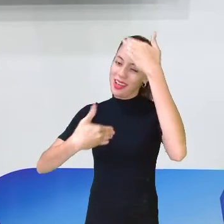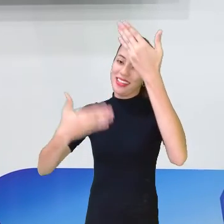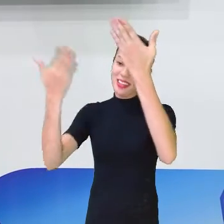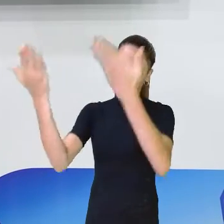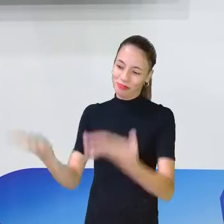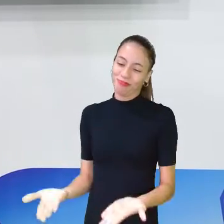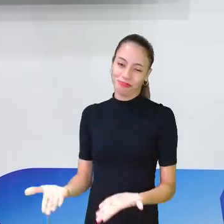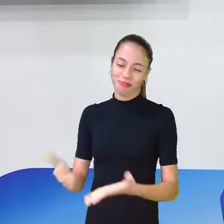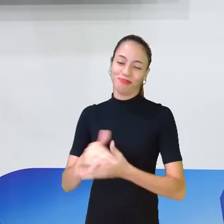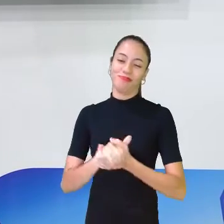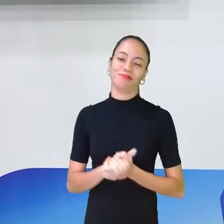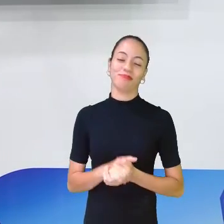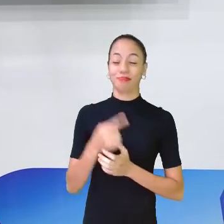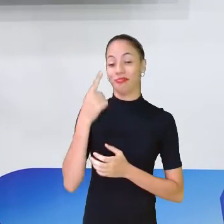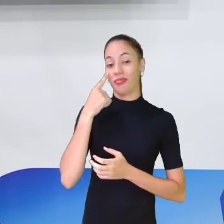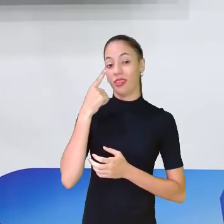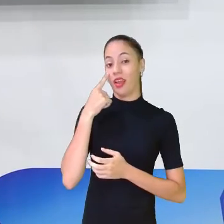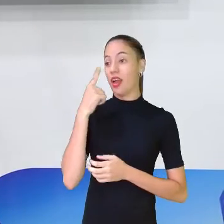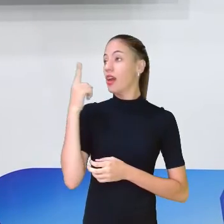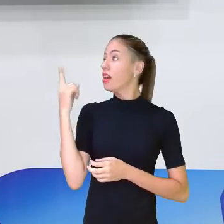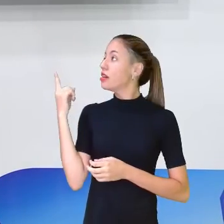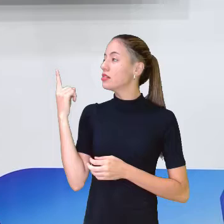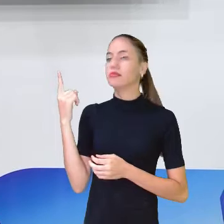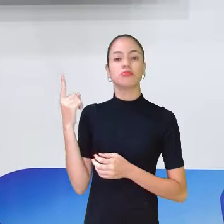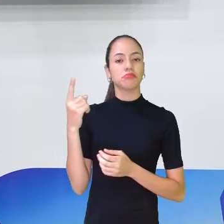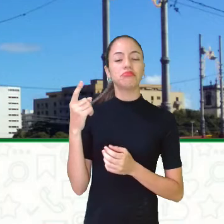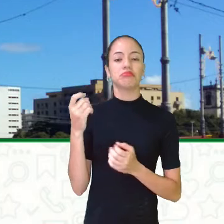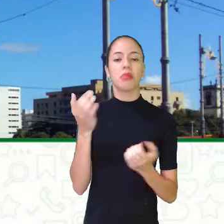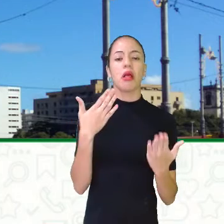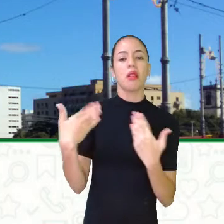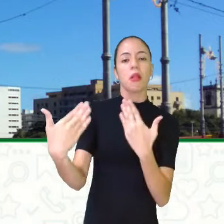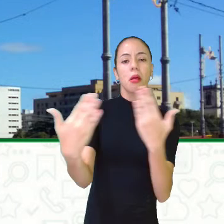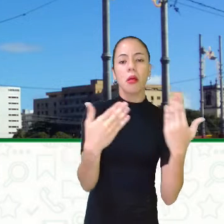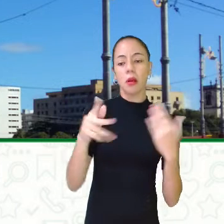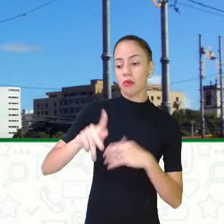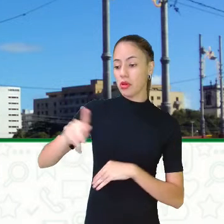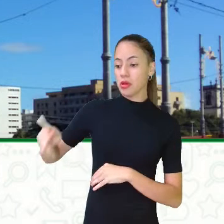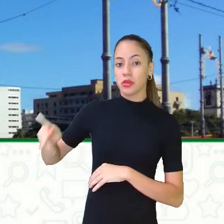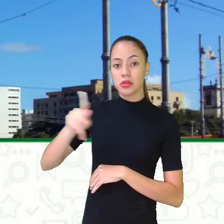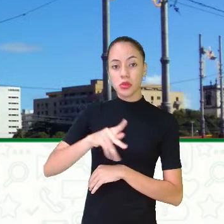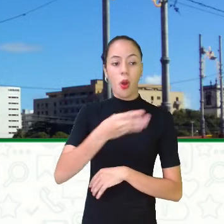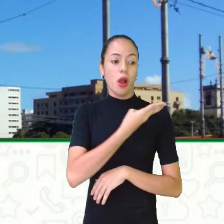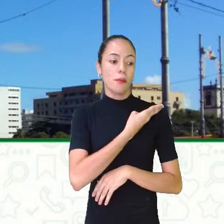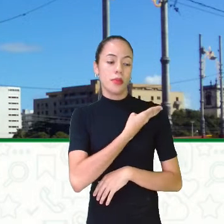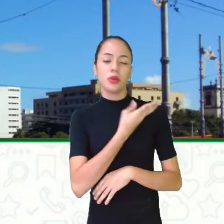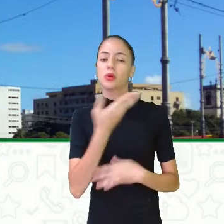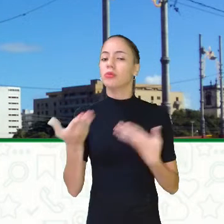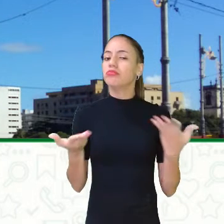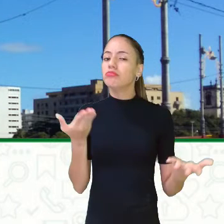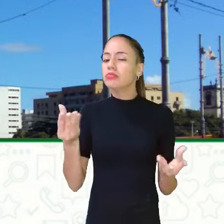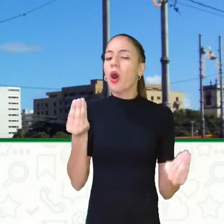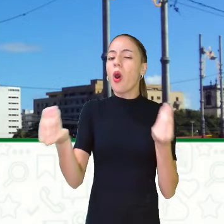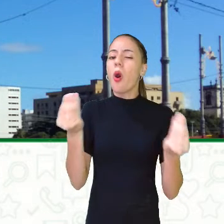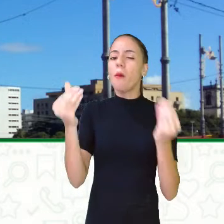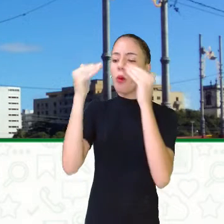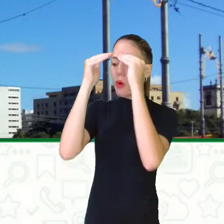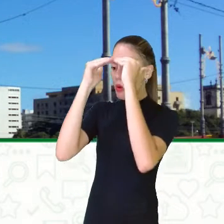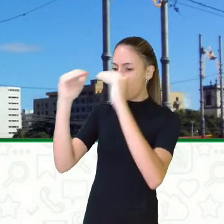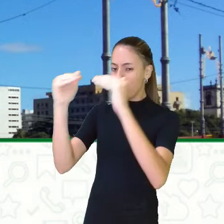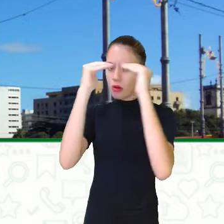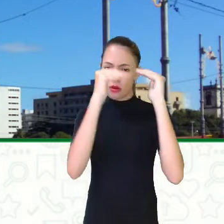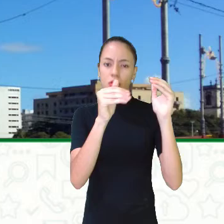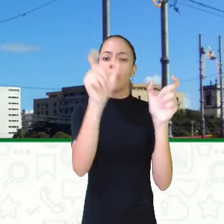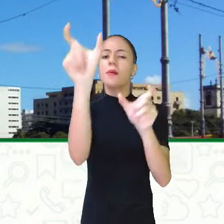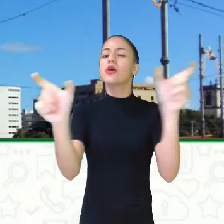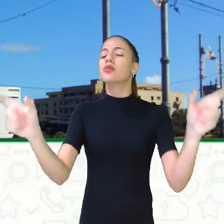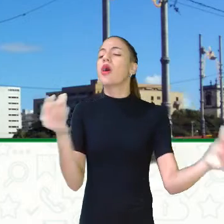Gratidão. E aí, ó, você vai dialogar com seu professor e colegas. Como demonstrar respeito ao próximo?